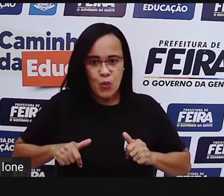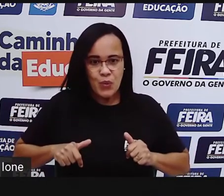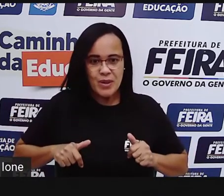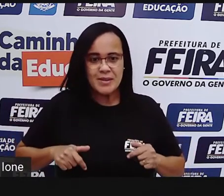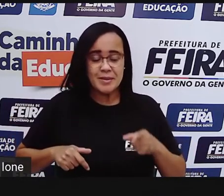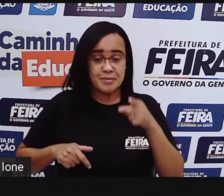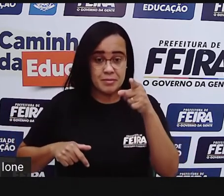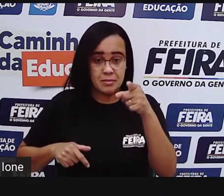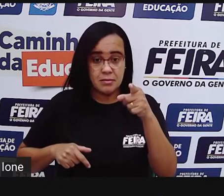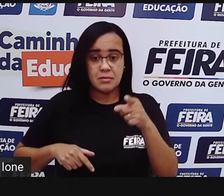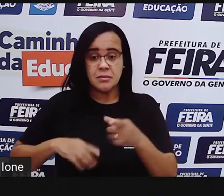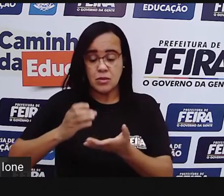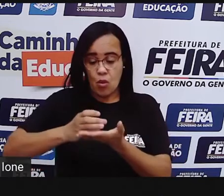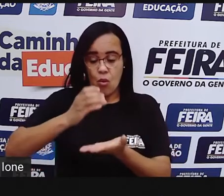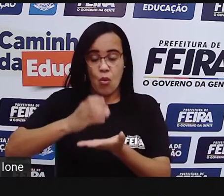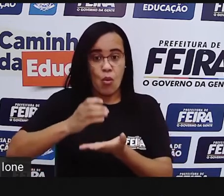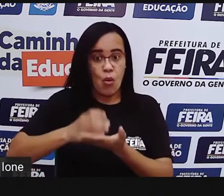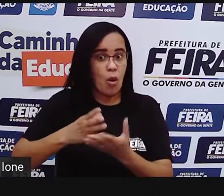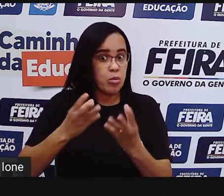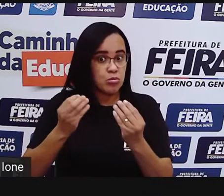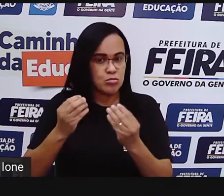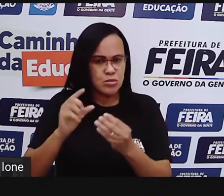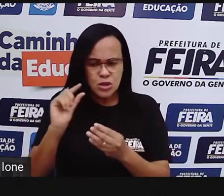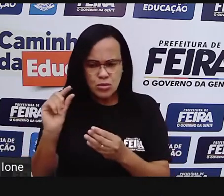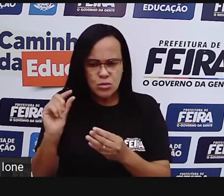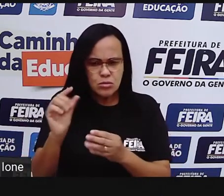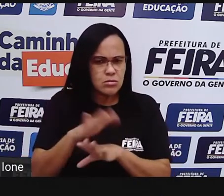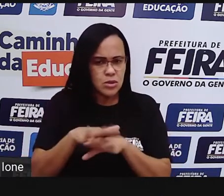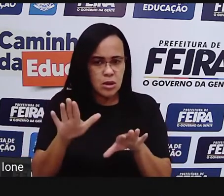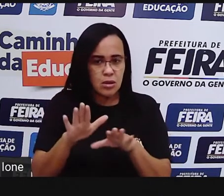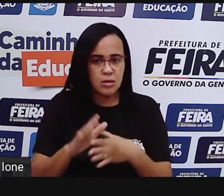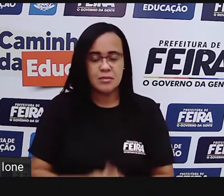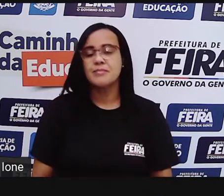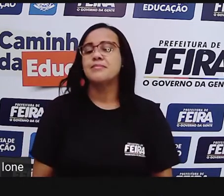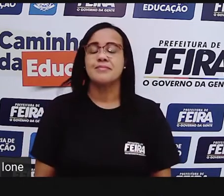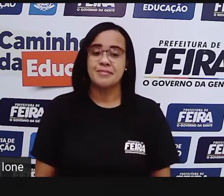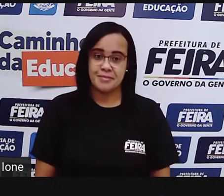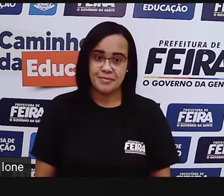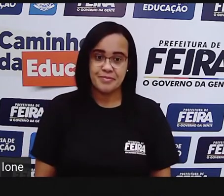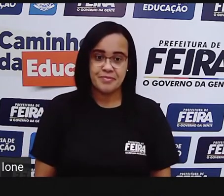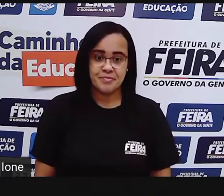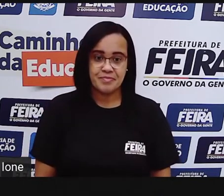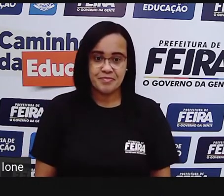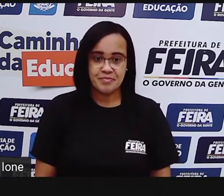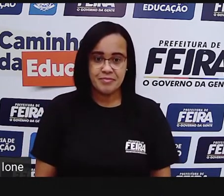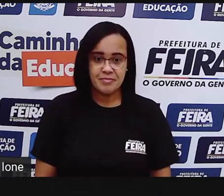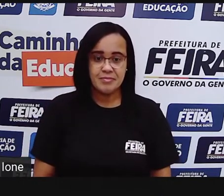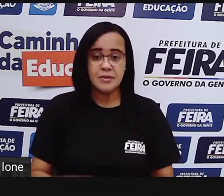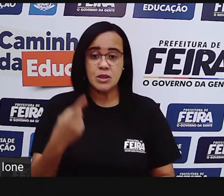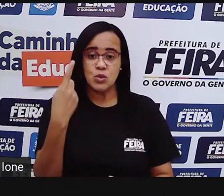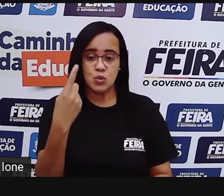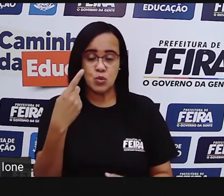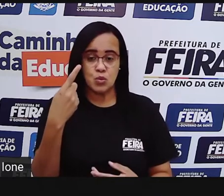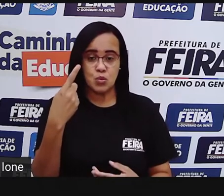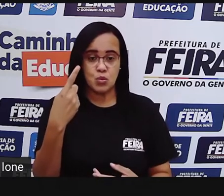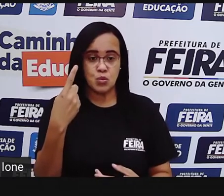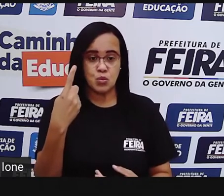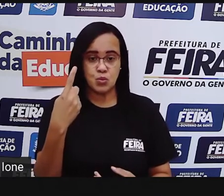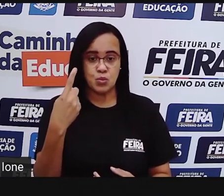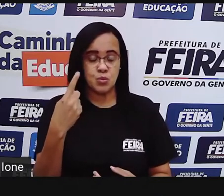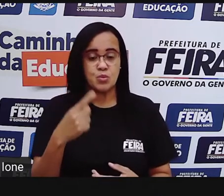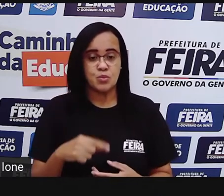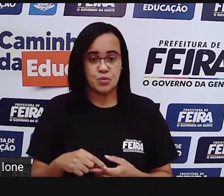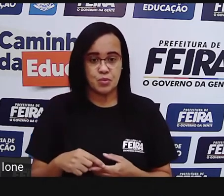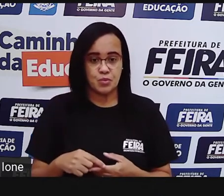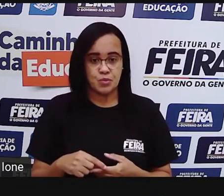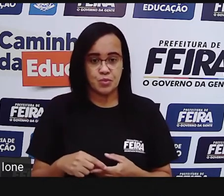eu enchi esse copo demais. Então, a gente vai tirar um pouquinho dessa água. A gente precisa deixar um dedinho